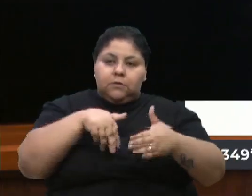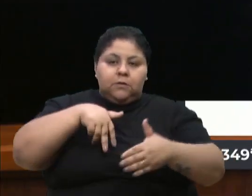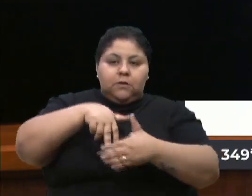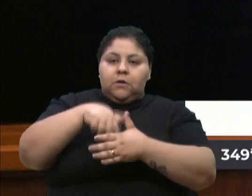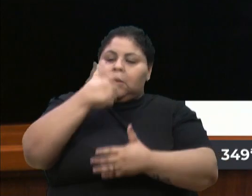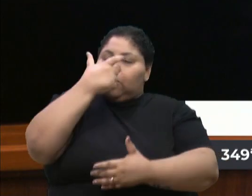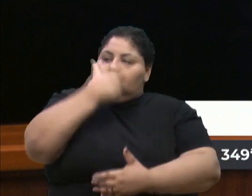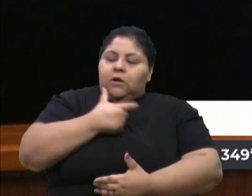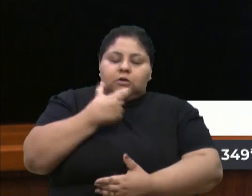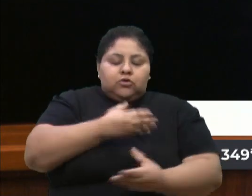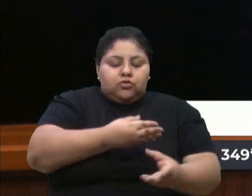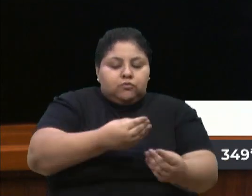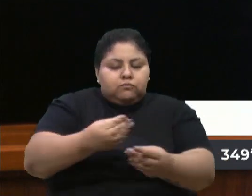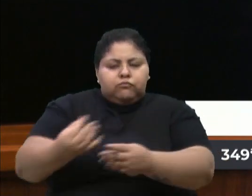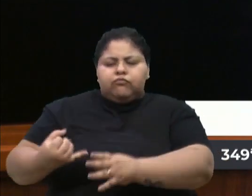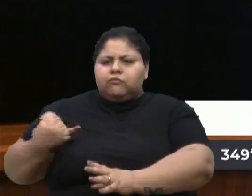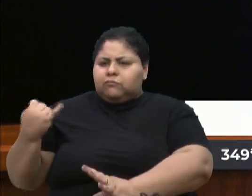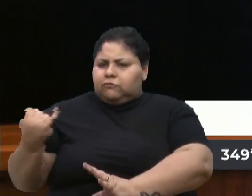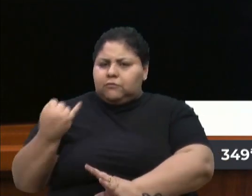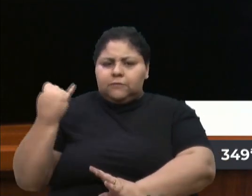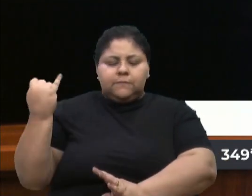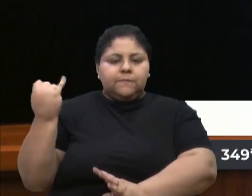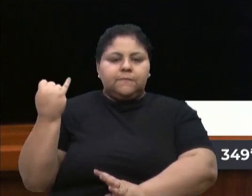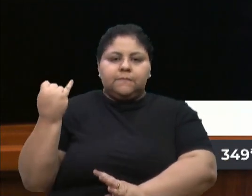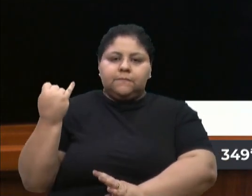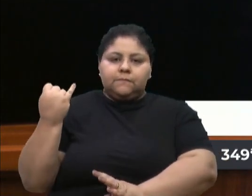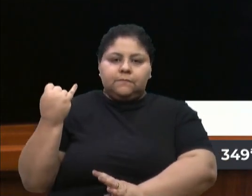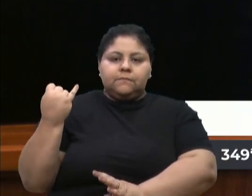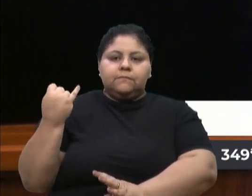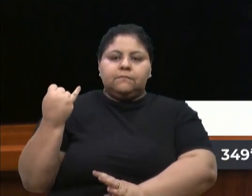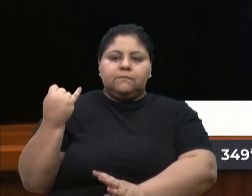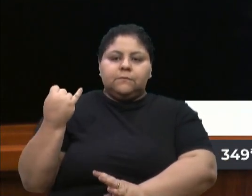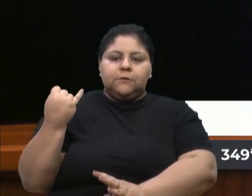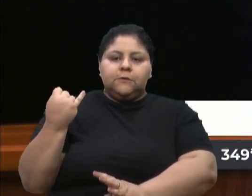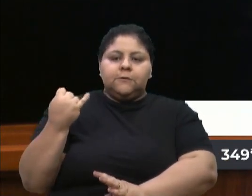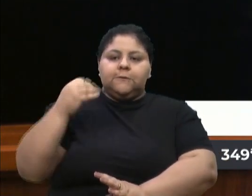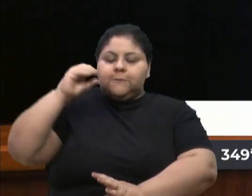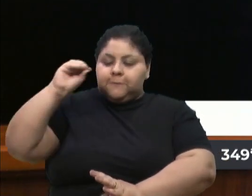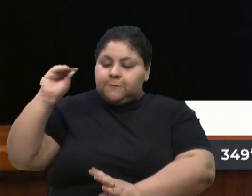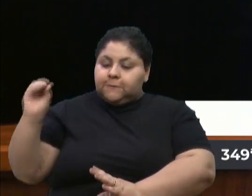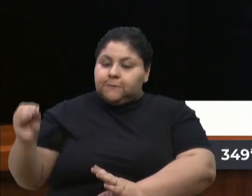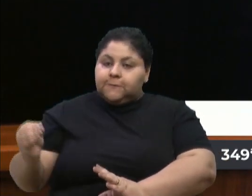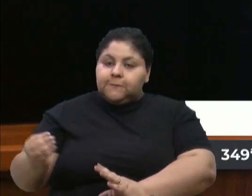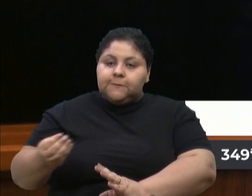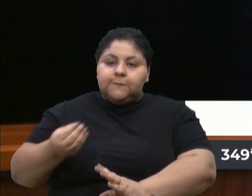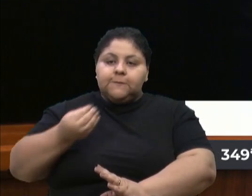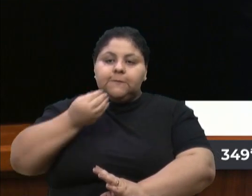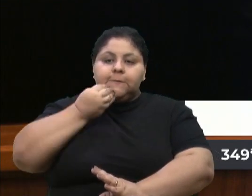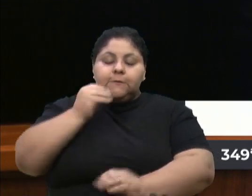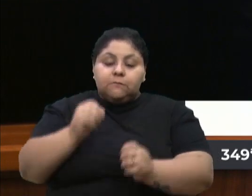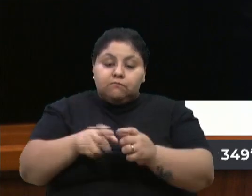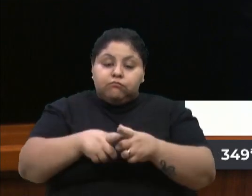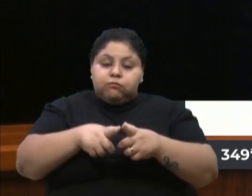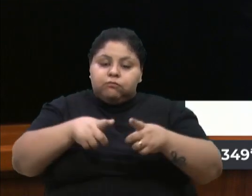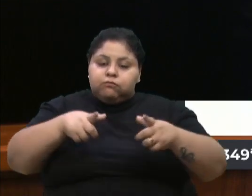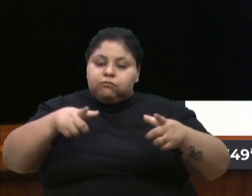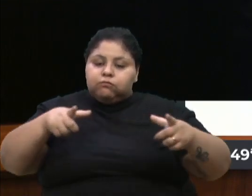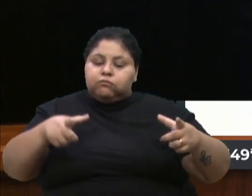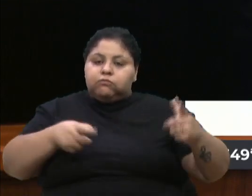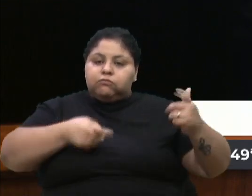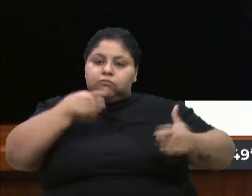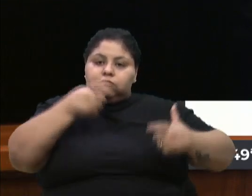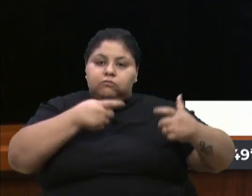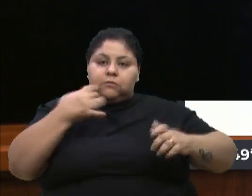muito importante, né? Eu acho que isso aí vai ser uma oportunidade para ampliar esse debate da importância